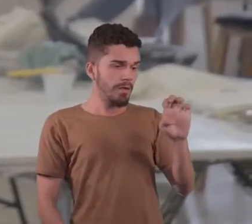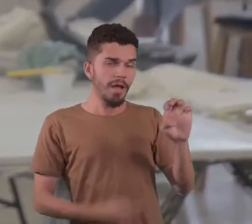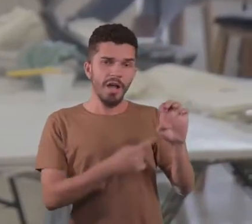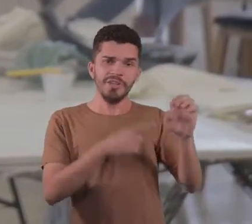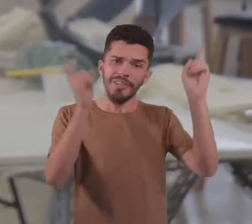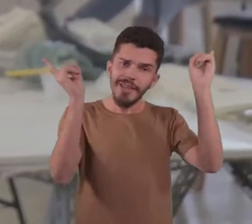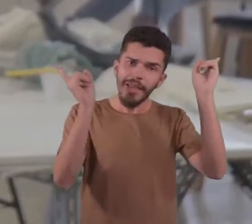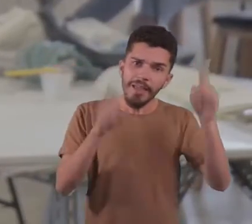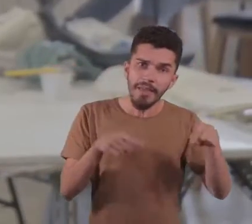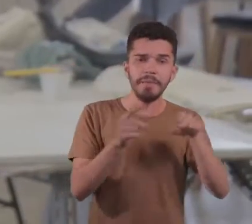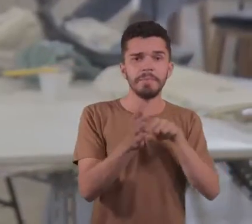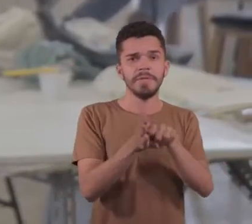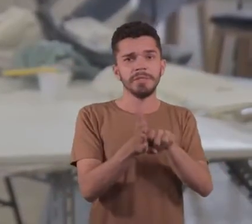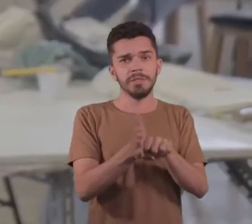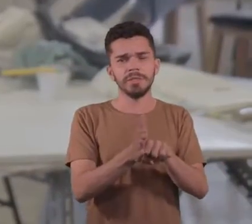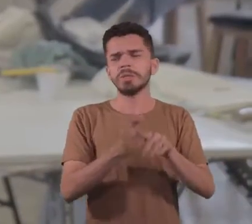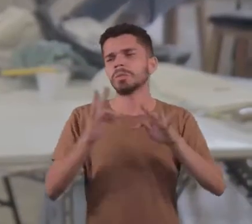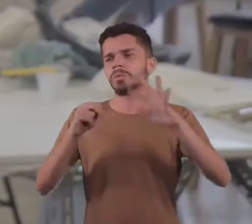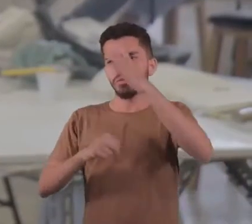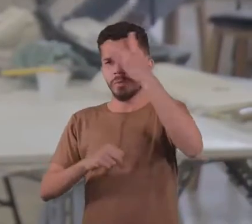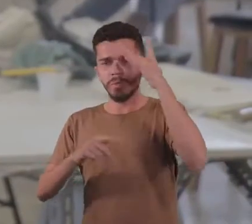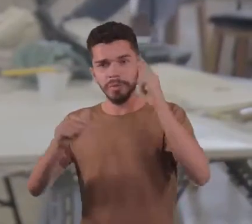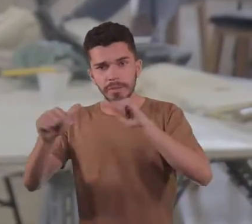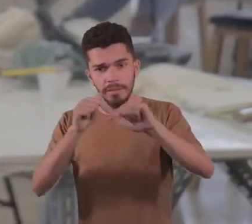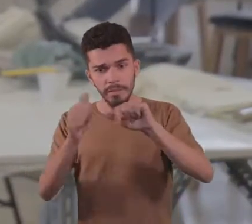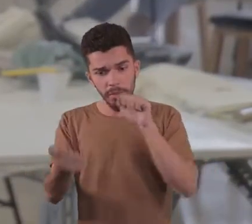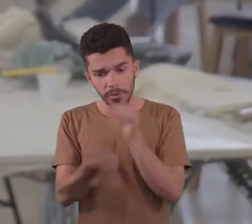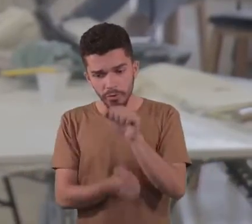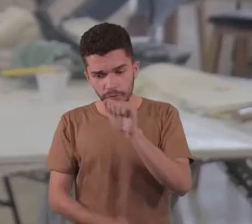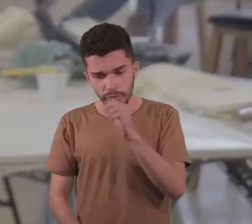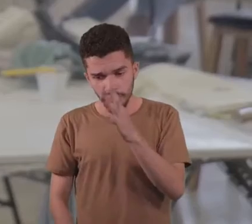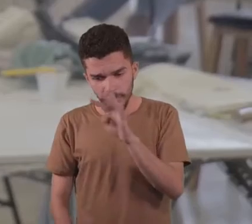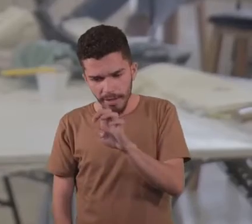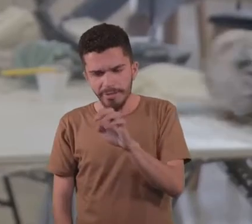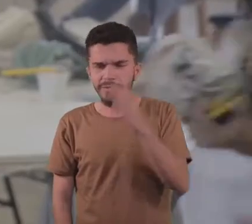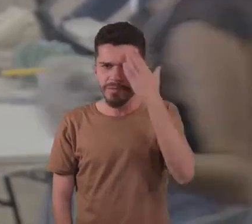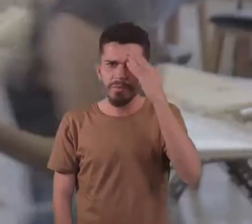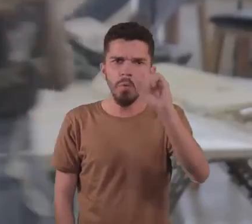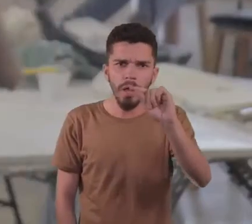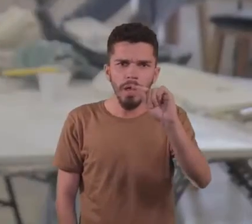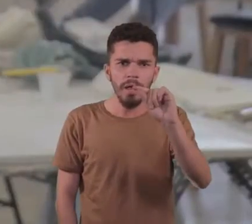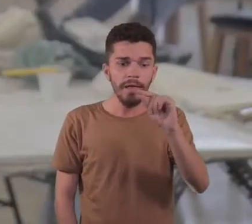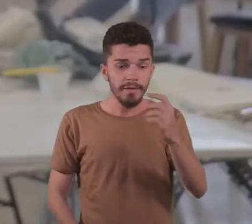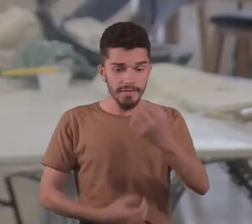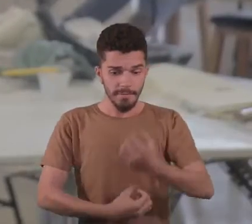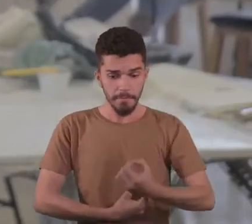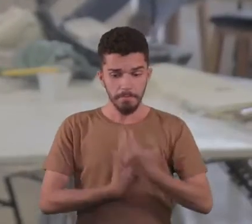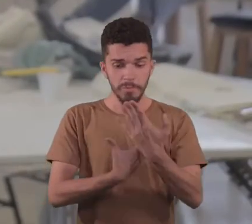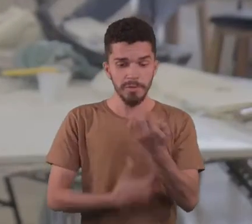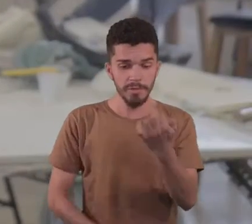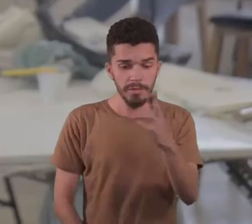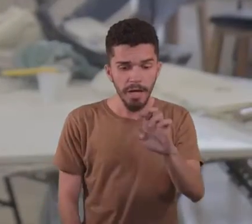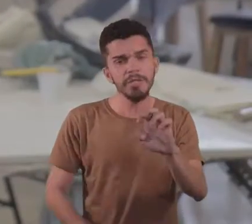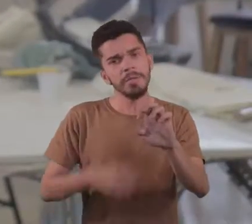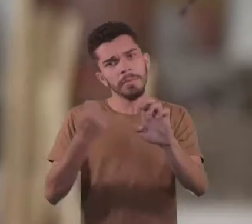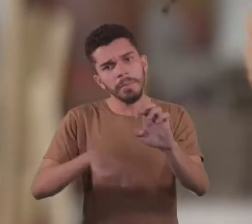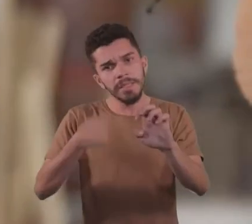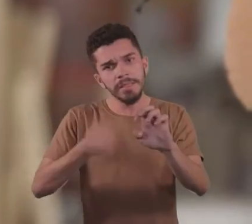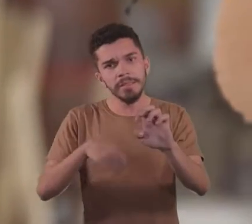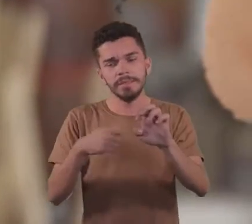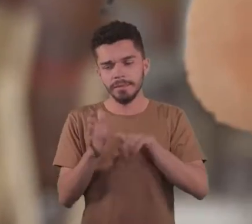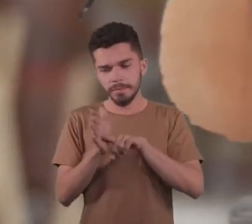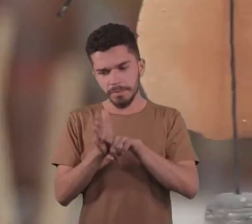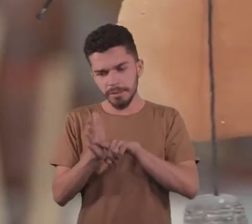é pesquisa. Todo artista, todo mundo que trabalha com arte sabe que não tem como produzir arte sem fazer pesquisa e sem fazer extensão.